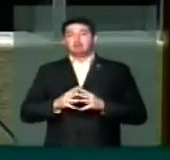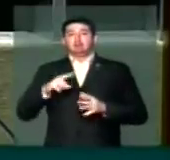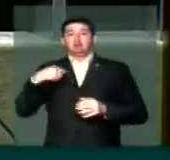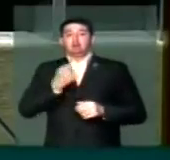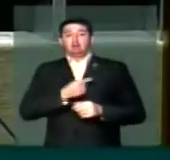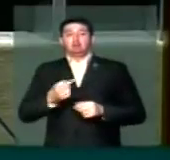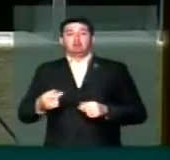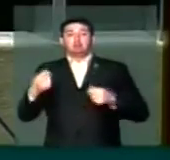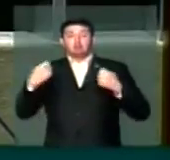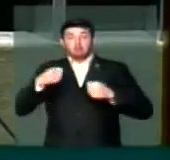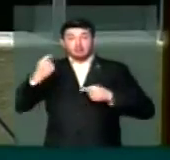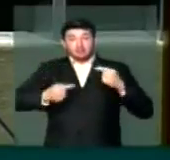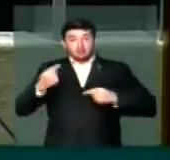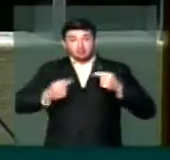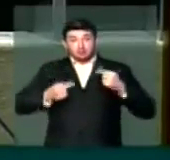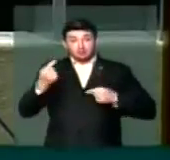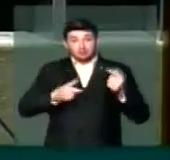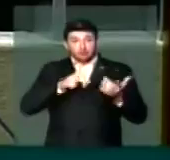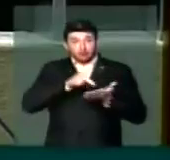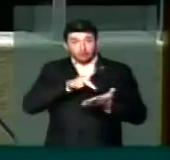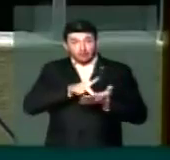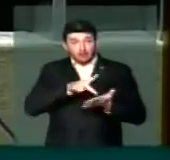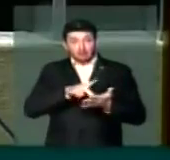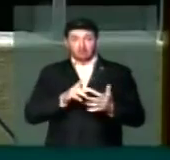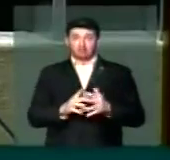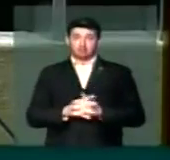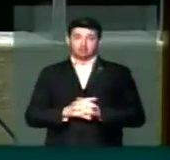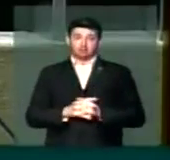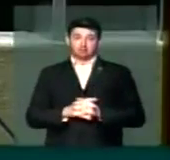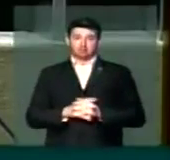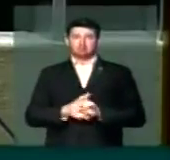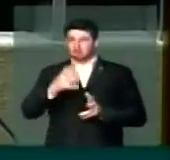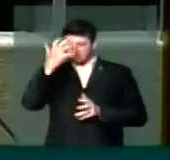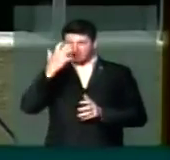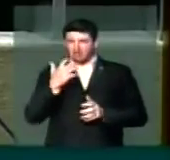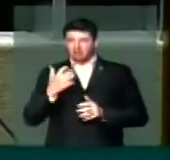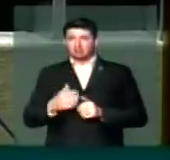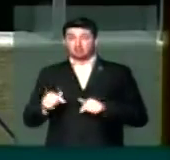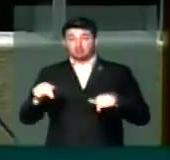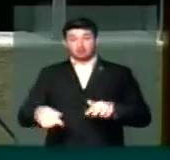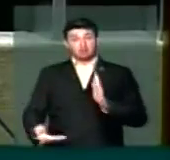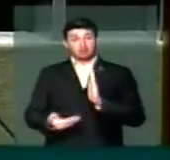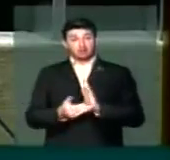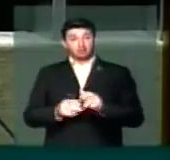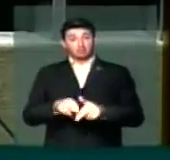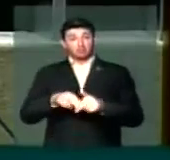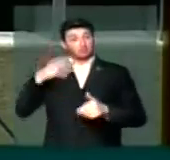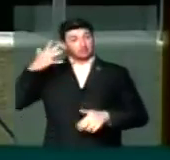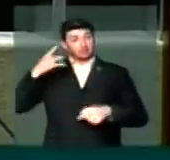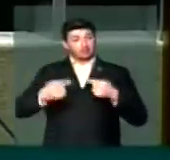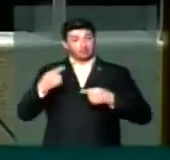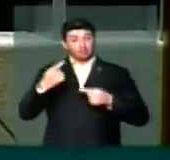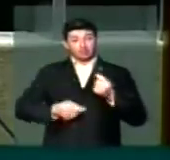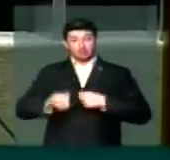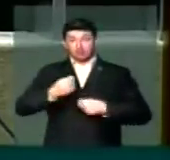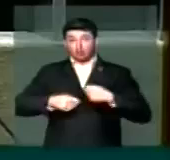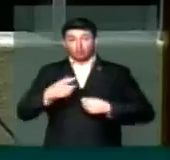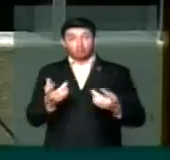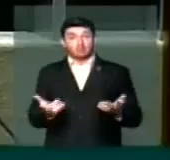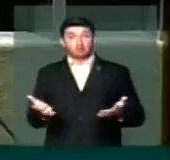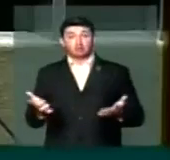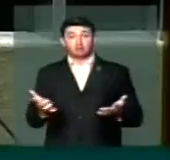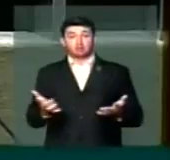nós temos que fazer uma discussão de verdade, séria, nessa casa, sobre a política